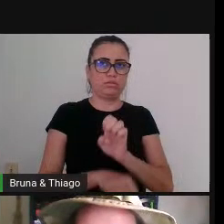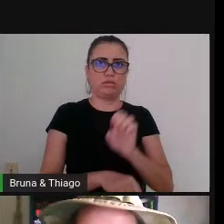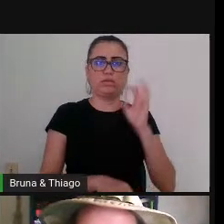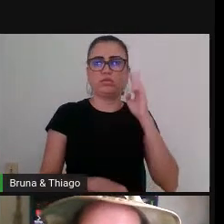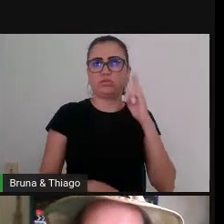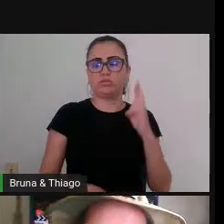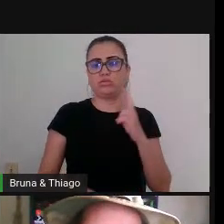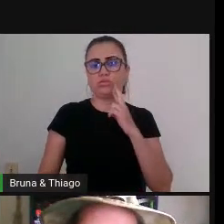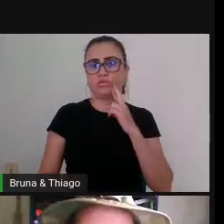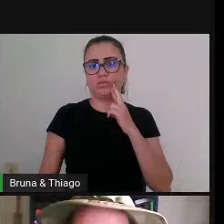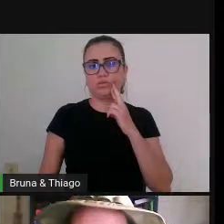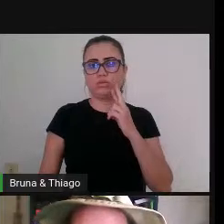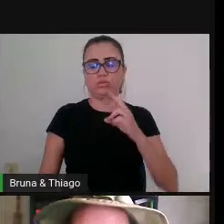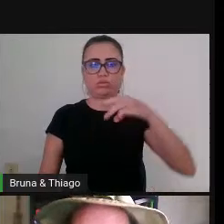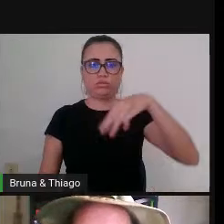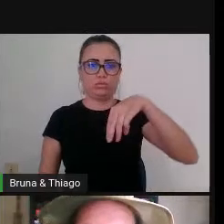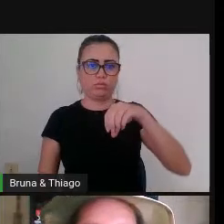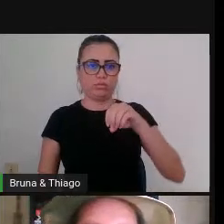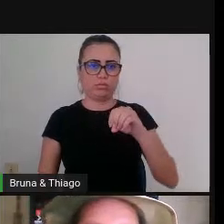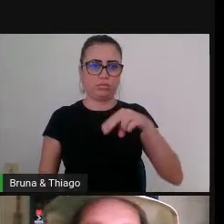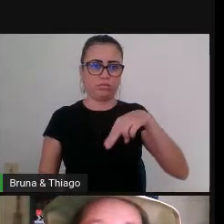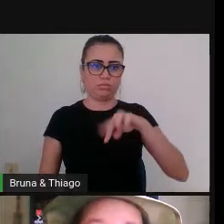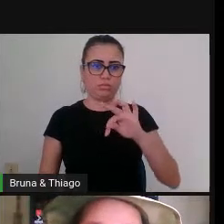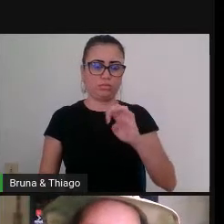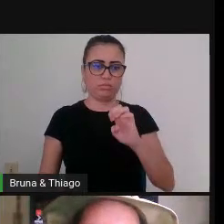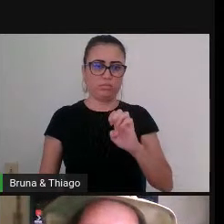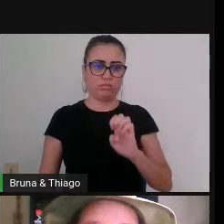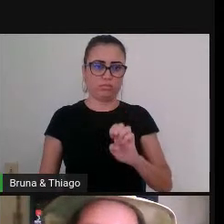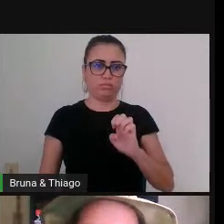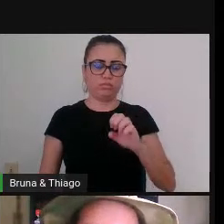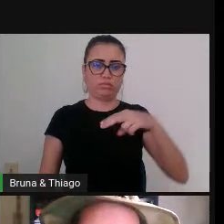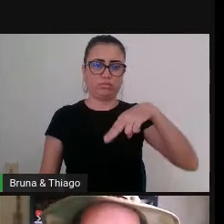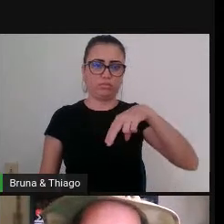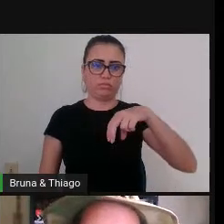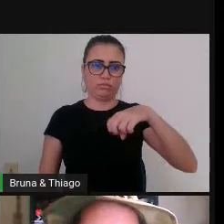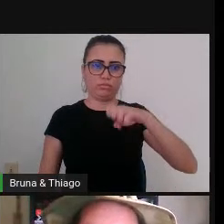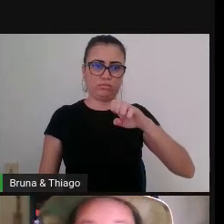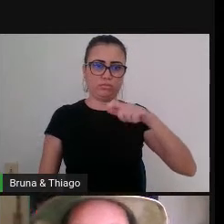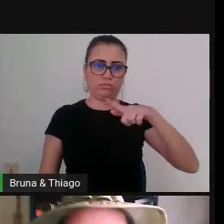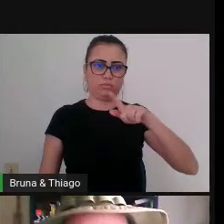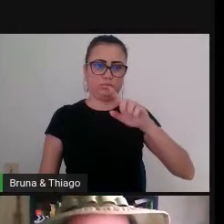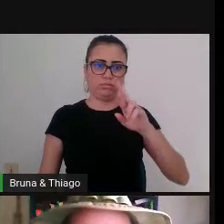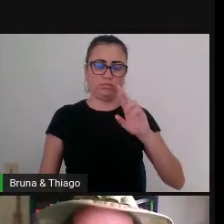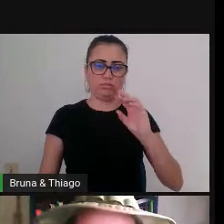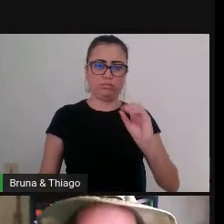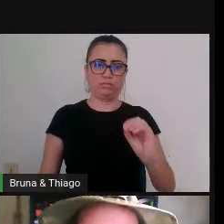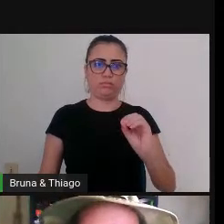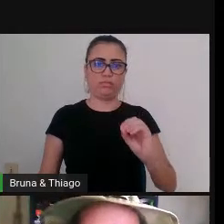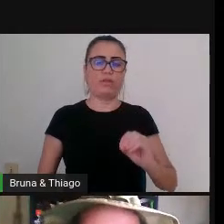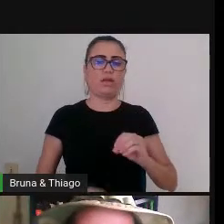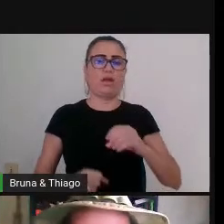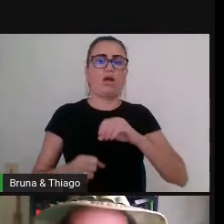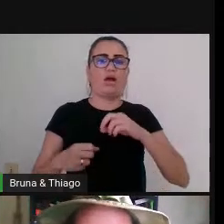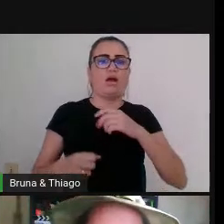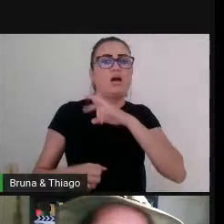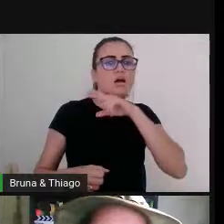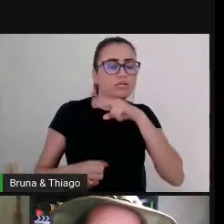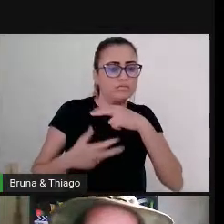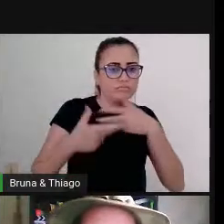doenças tropicais, né? Carrapatos, malária, doença de Chagas, animais peçonhentos